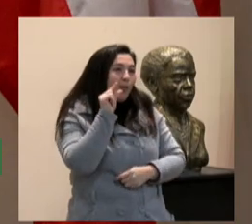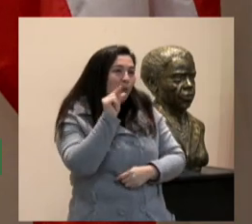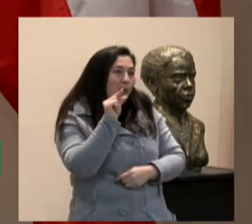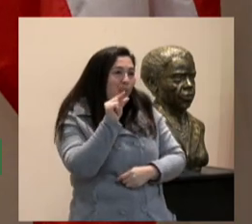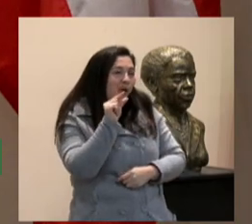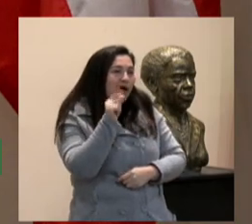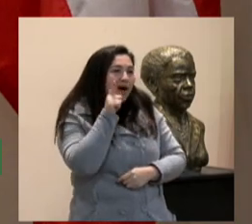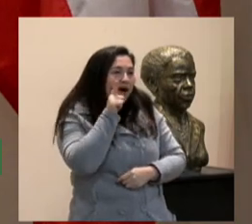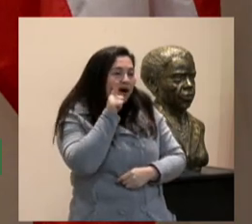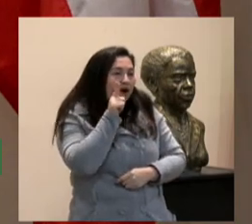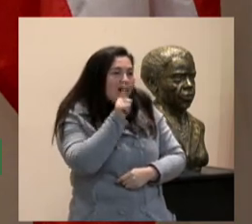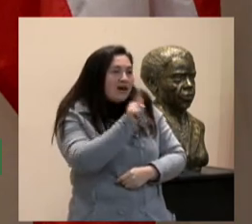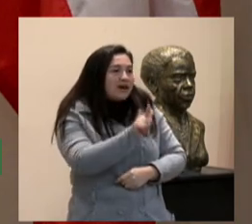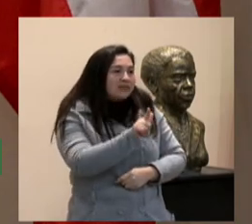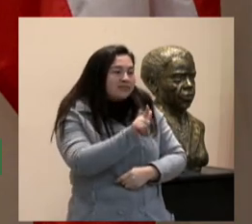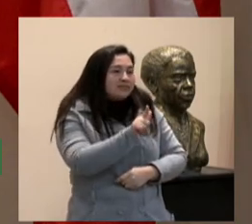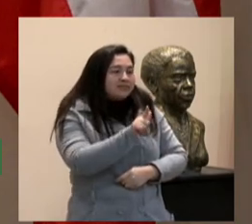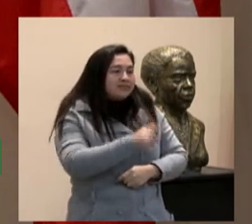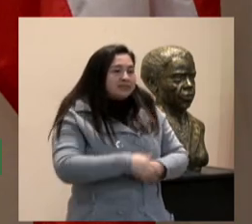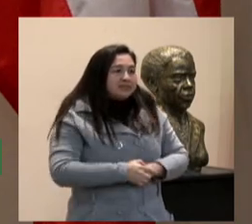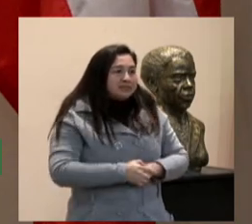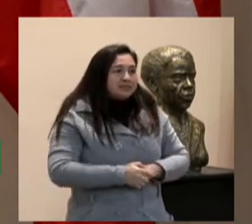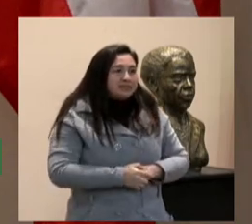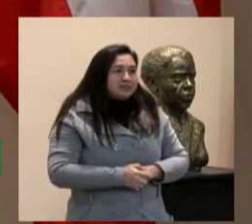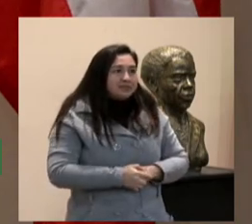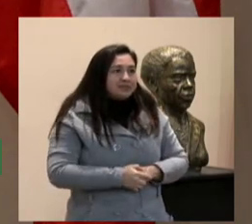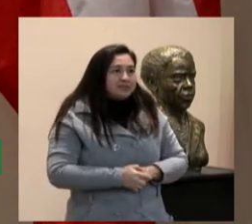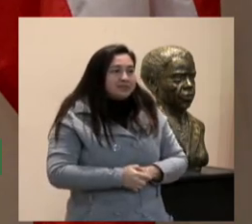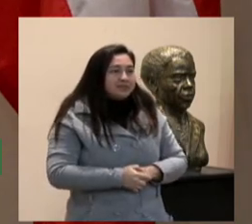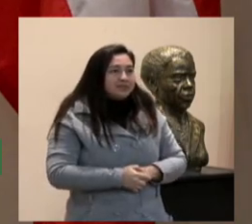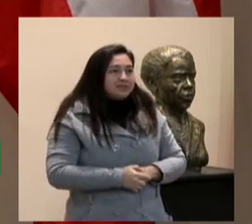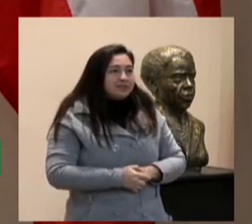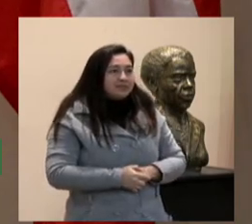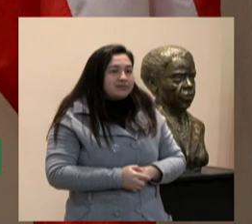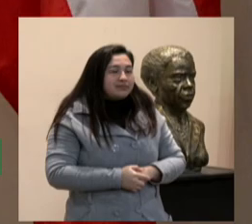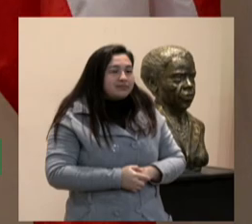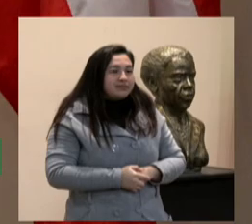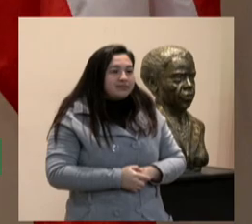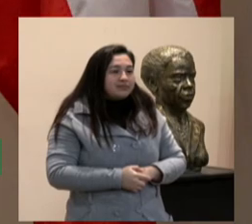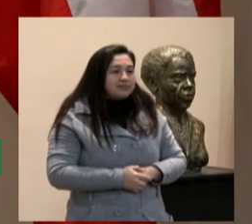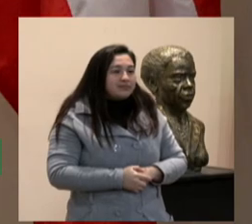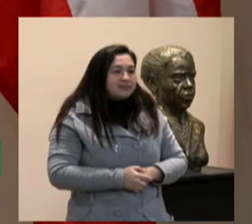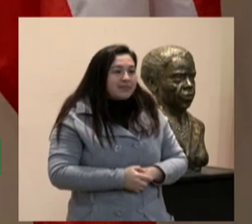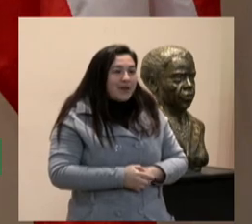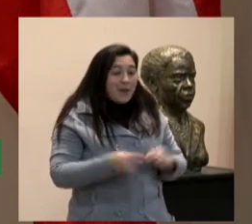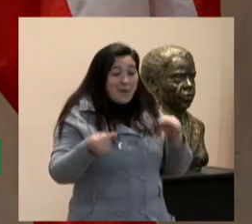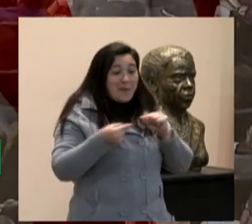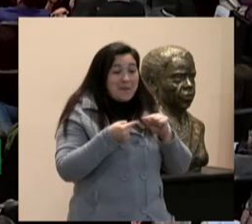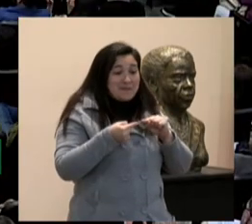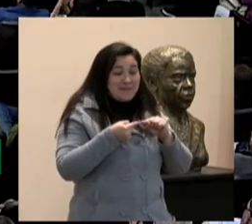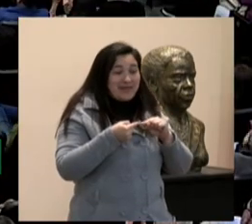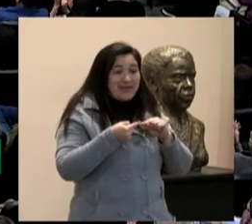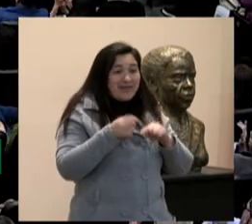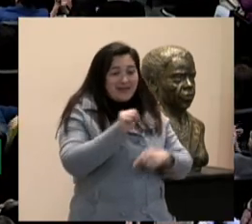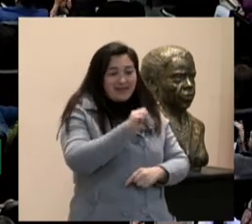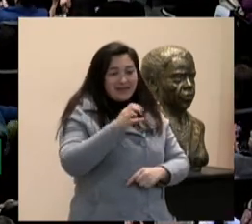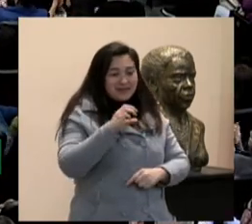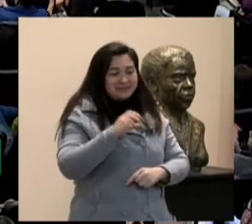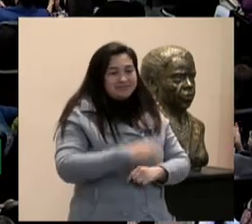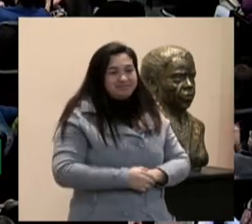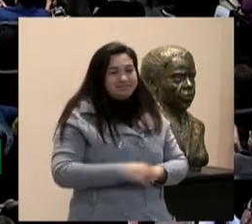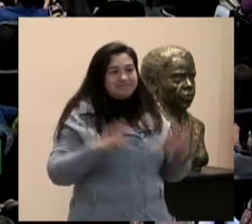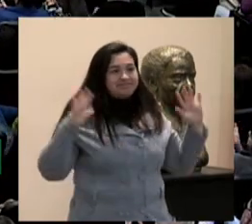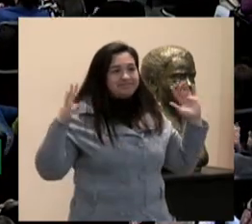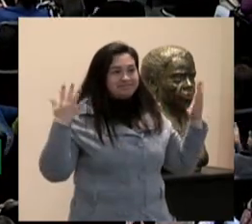sido capaz de fazer as pazes em ser catarinense. Muito obrigada.